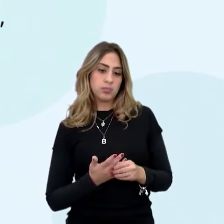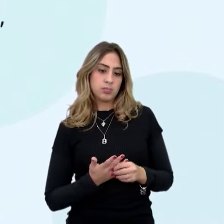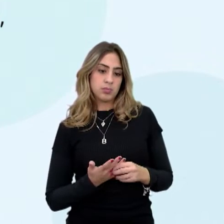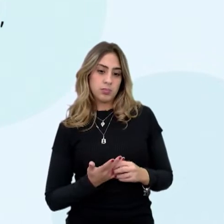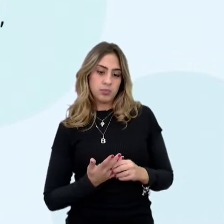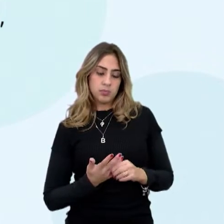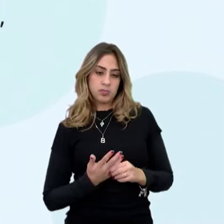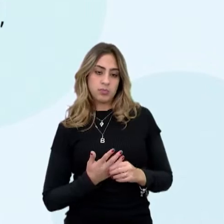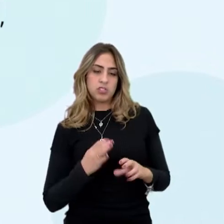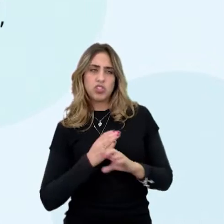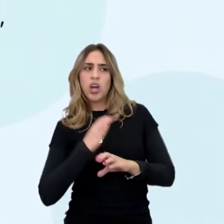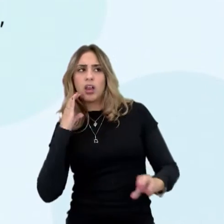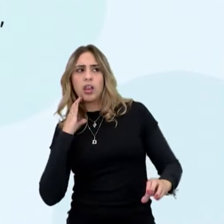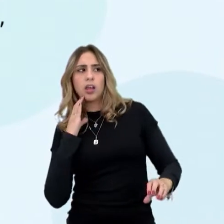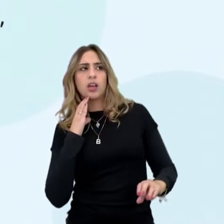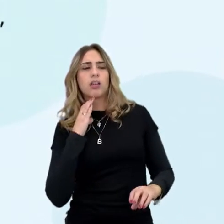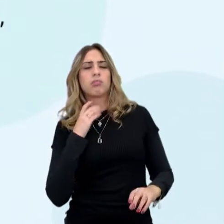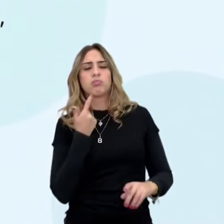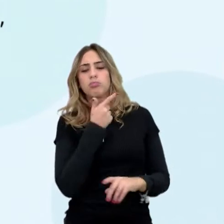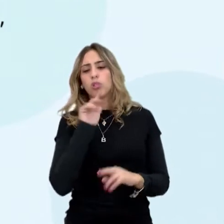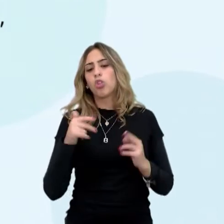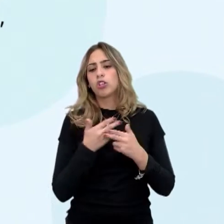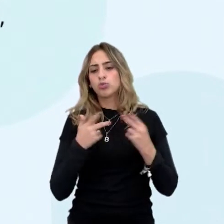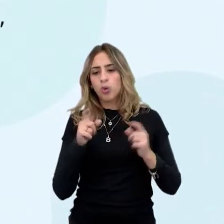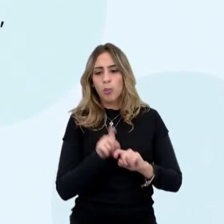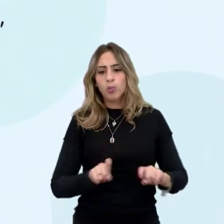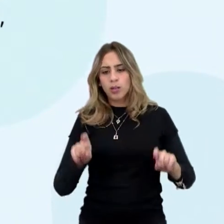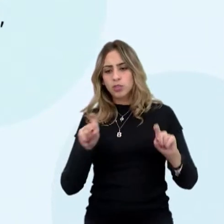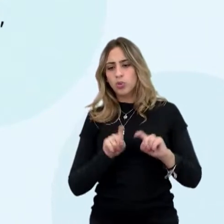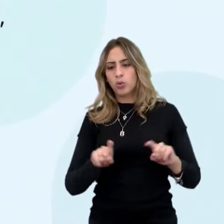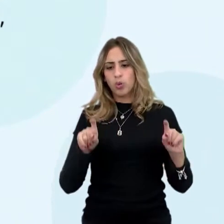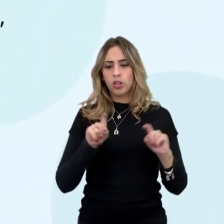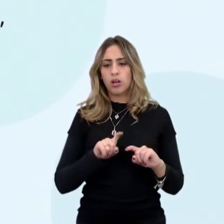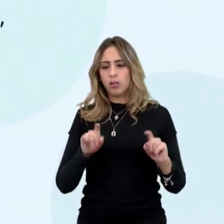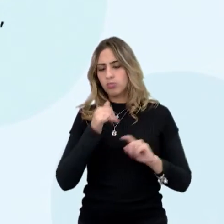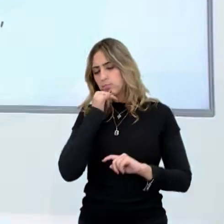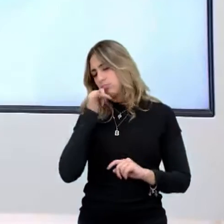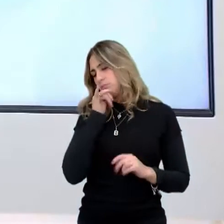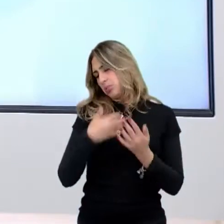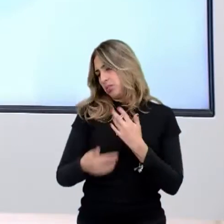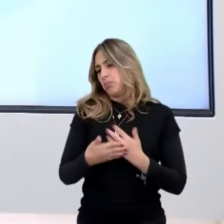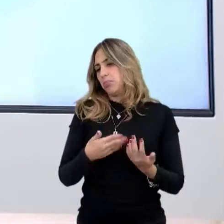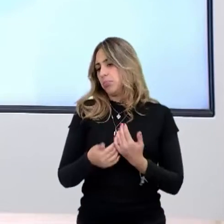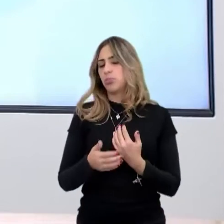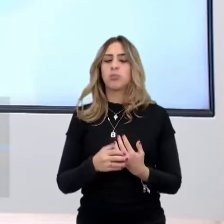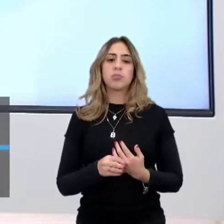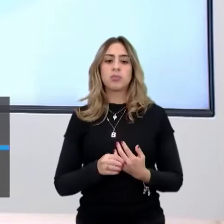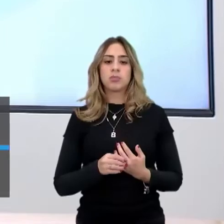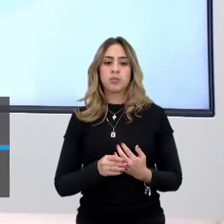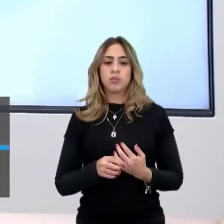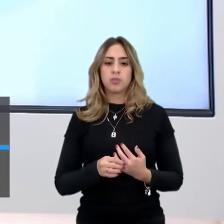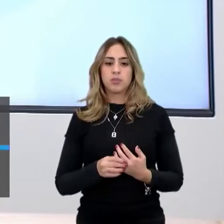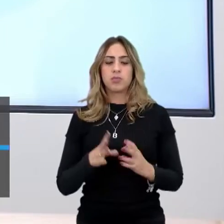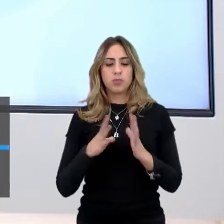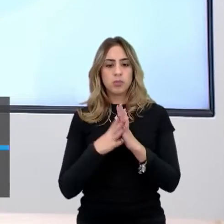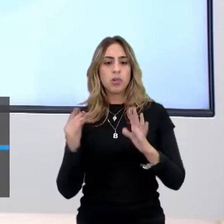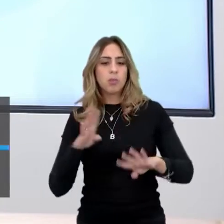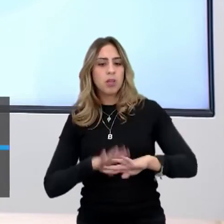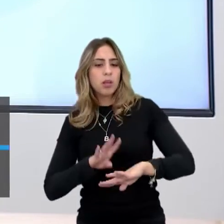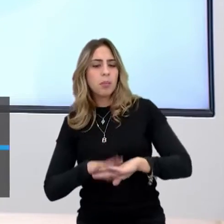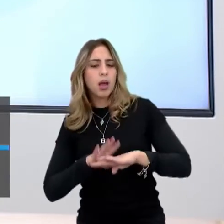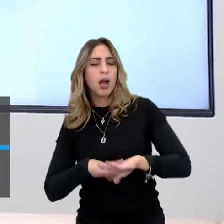para as engenharias, vou para a questão computacional, vou para o meio ambiente, né? Modelos